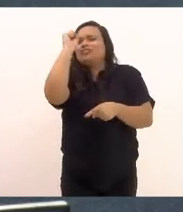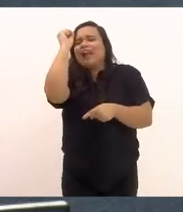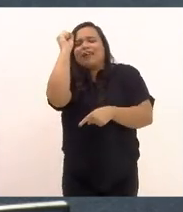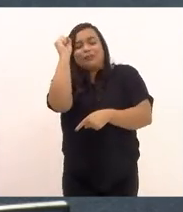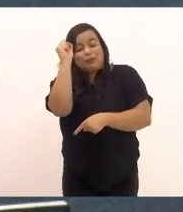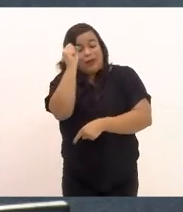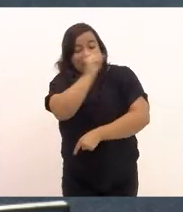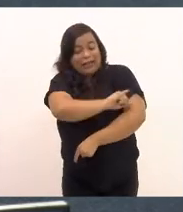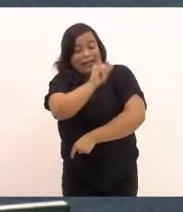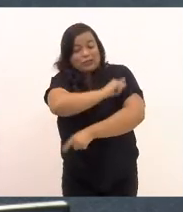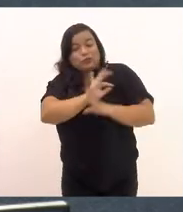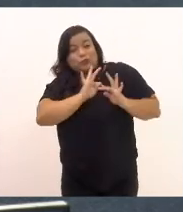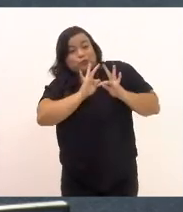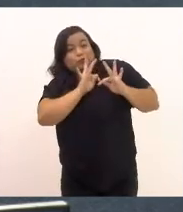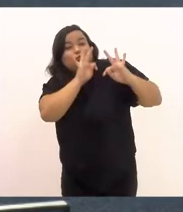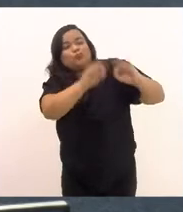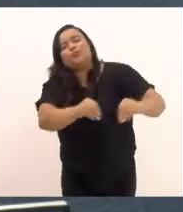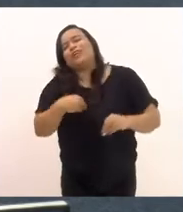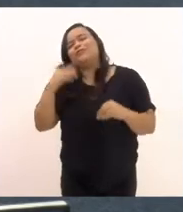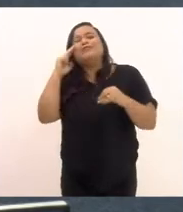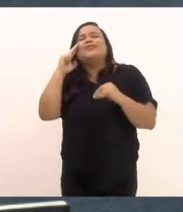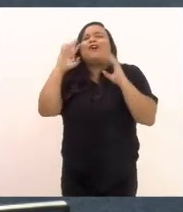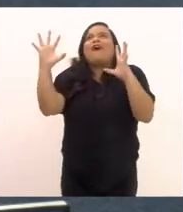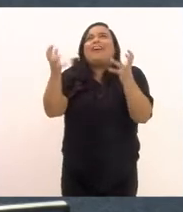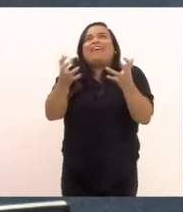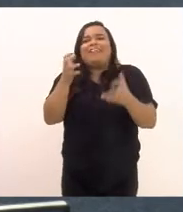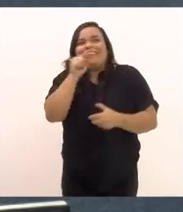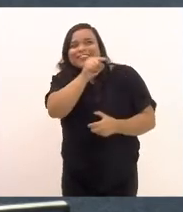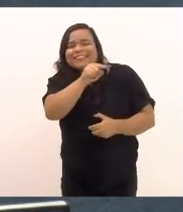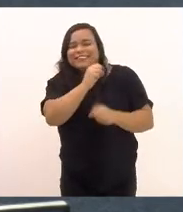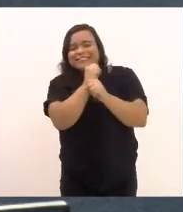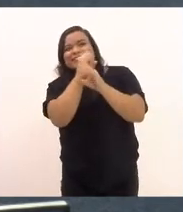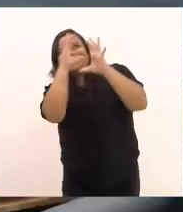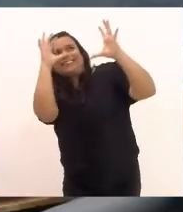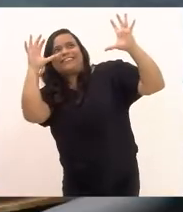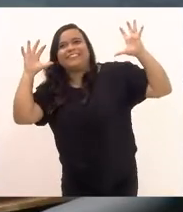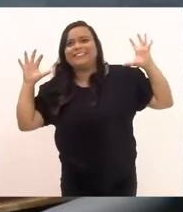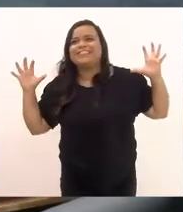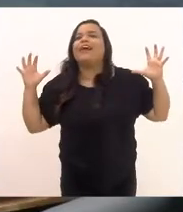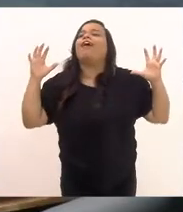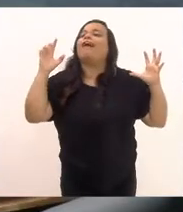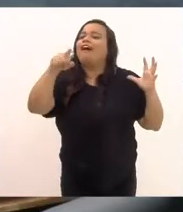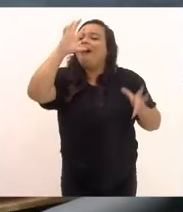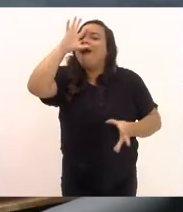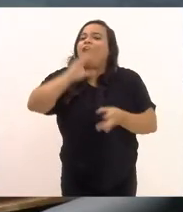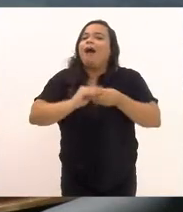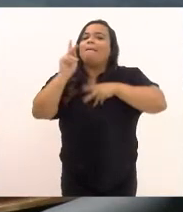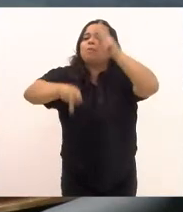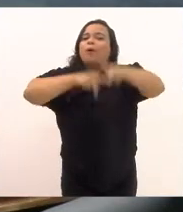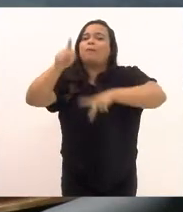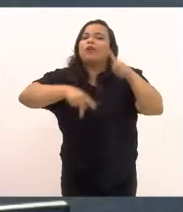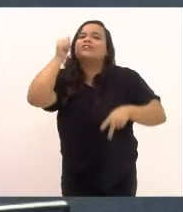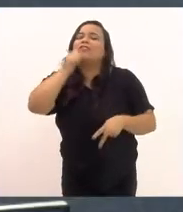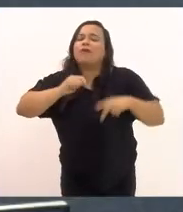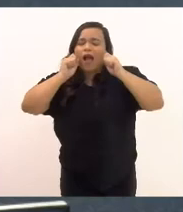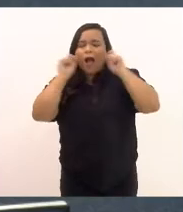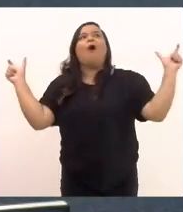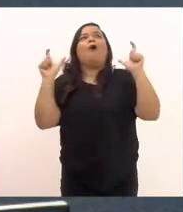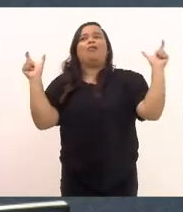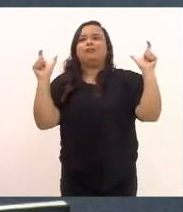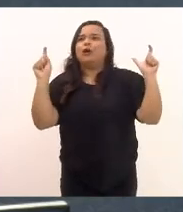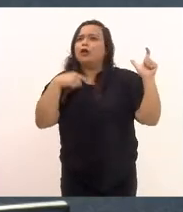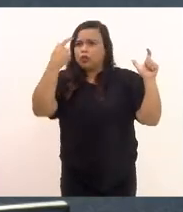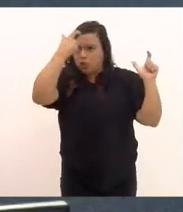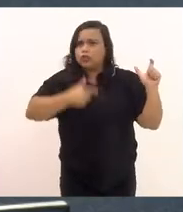Porque aí sim, vamos dizer, a população feminina acordou. Somos a maioria da